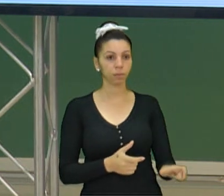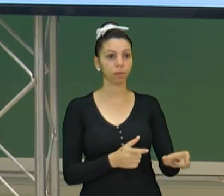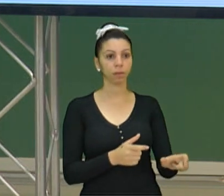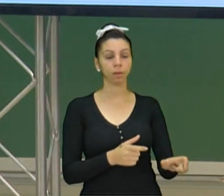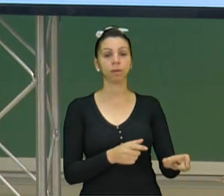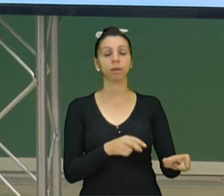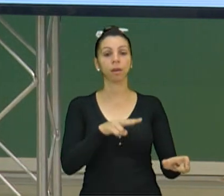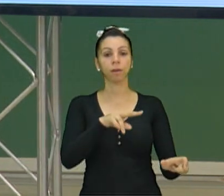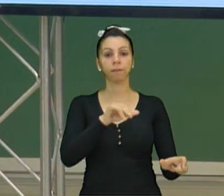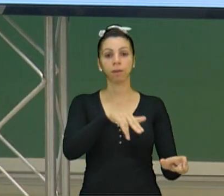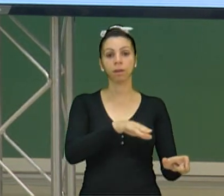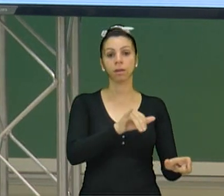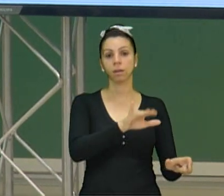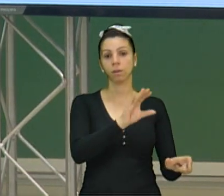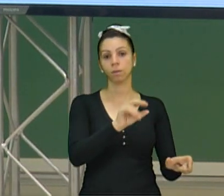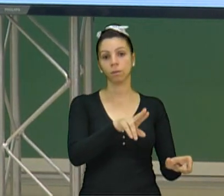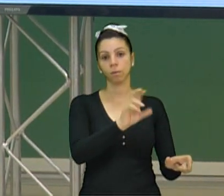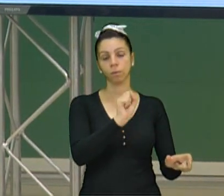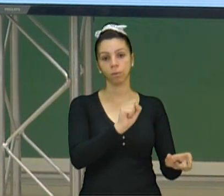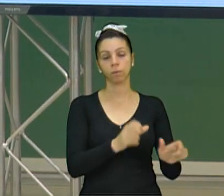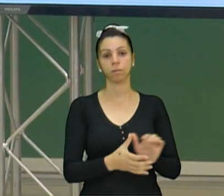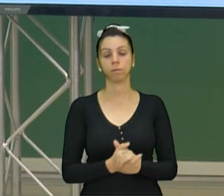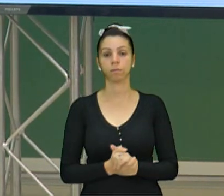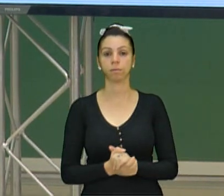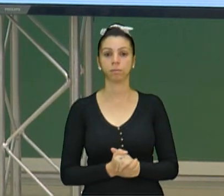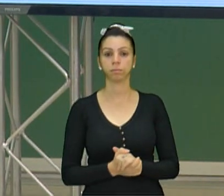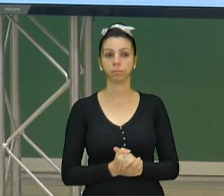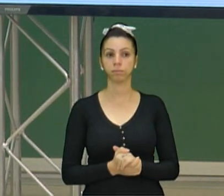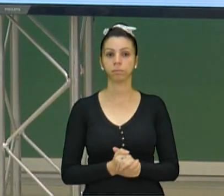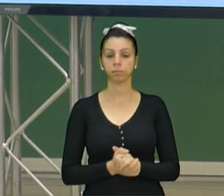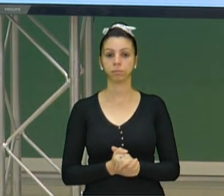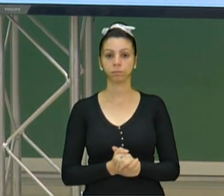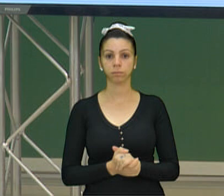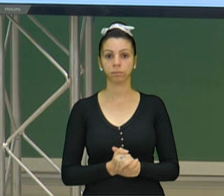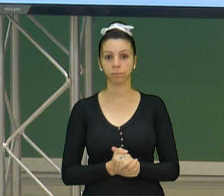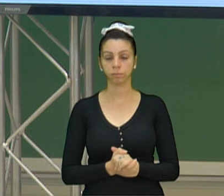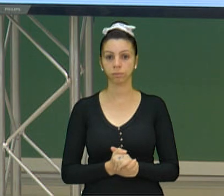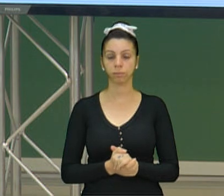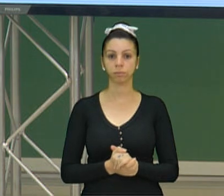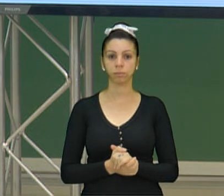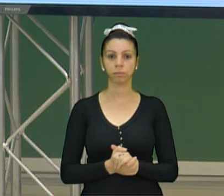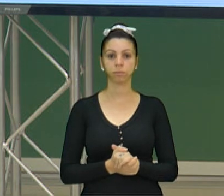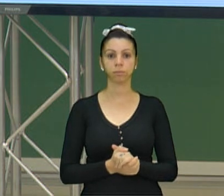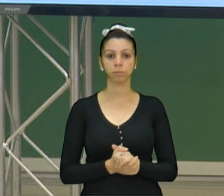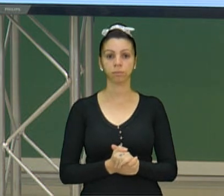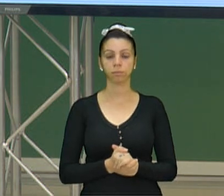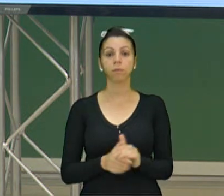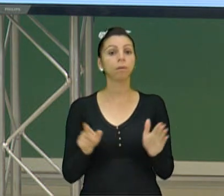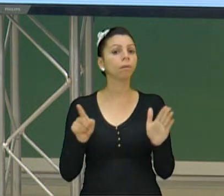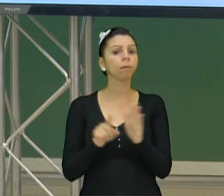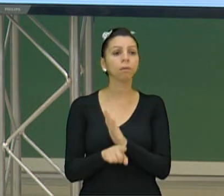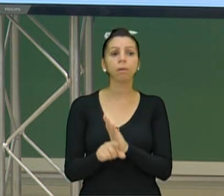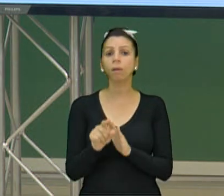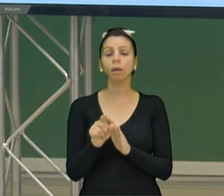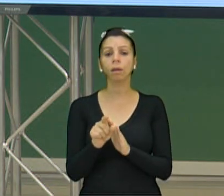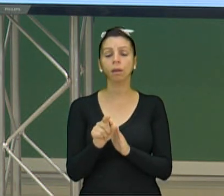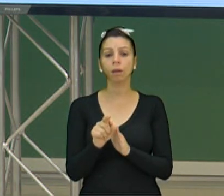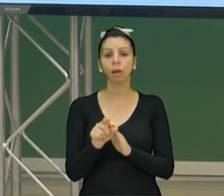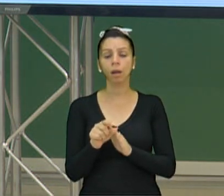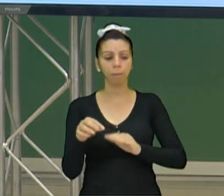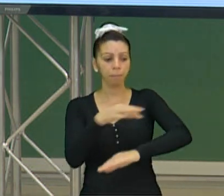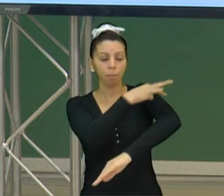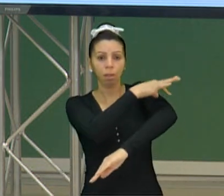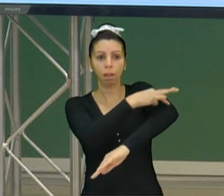mascots. Whose legs are longer? Vinícius. Ou seja, a pergunta foi, de quem que a perna é mais